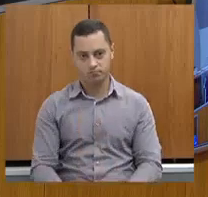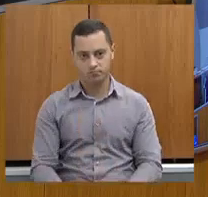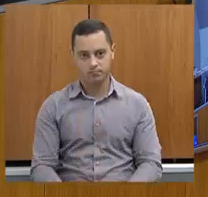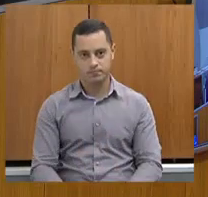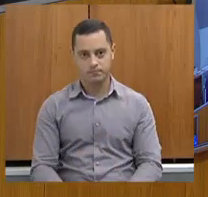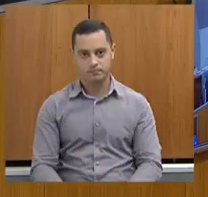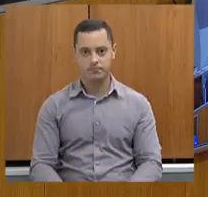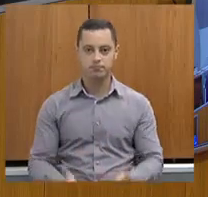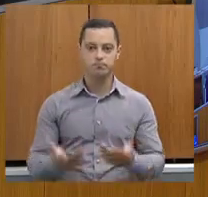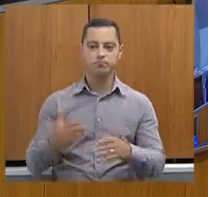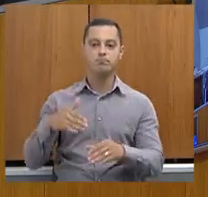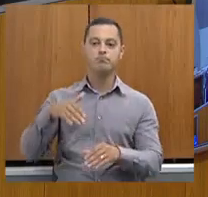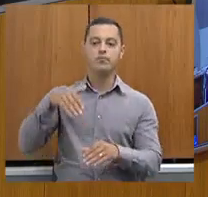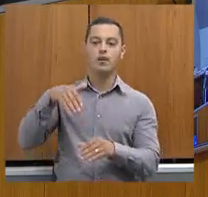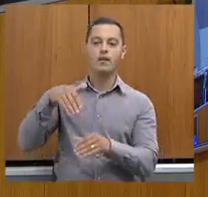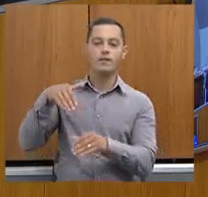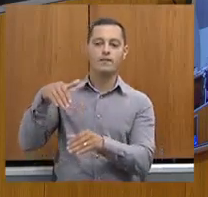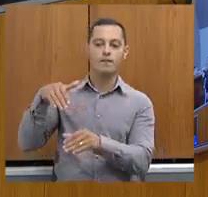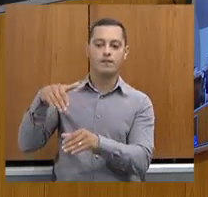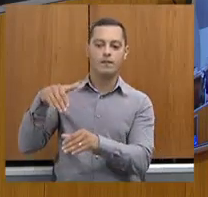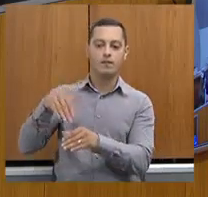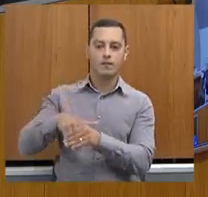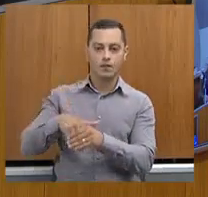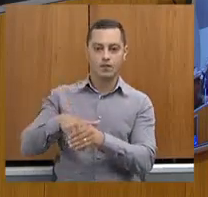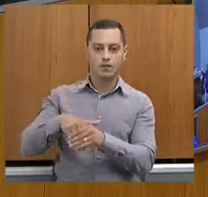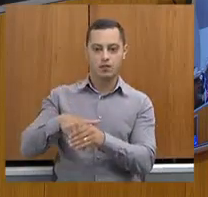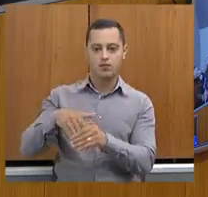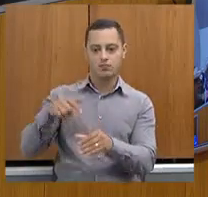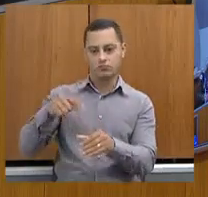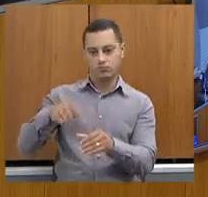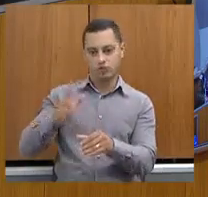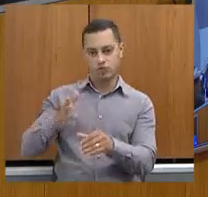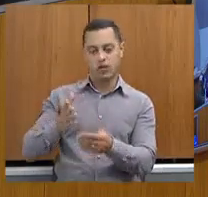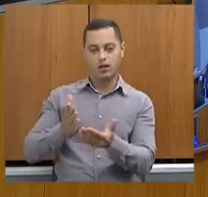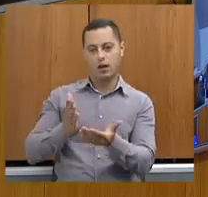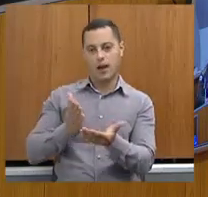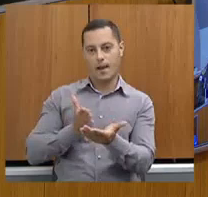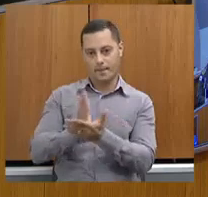em votação requerimento senhores deputados com a própria permanece como se encontra aprovado